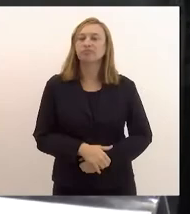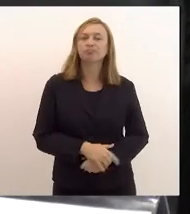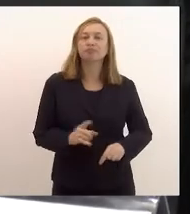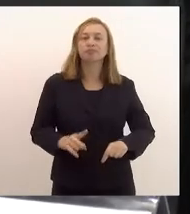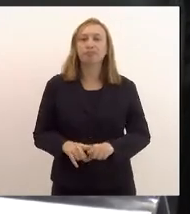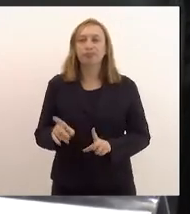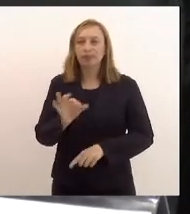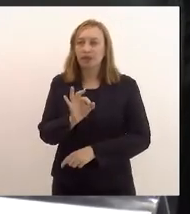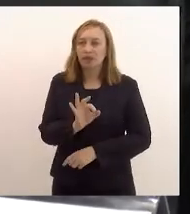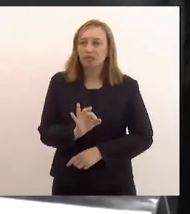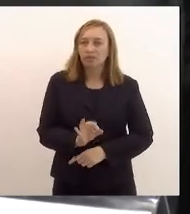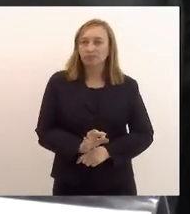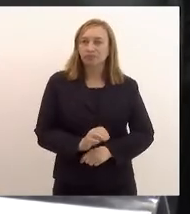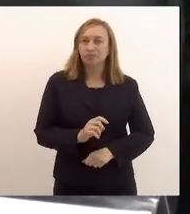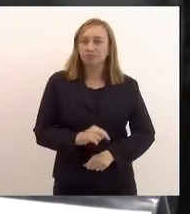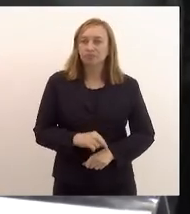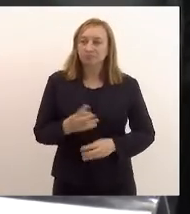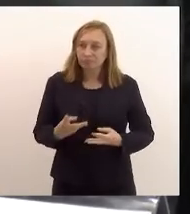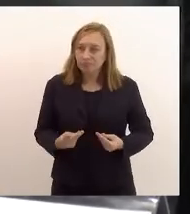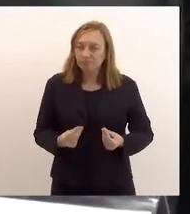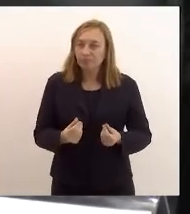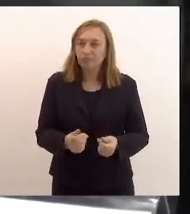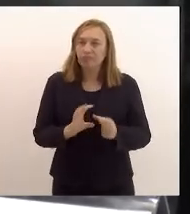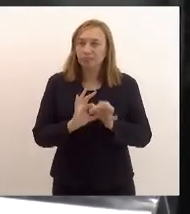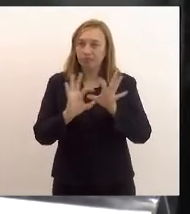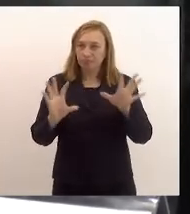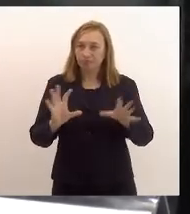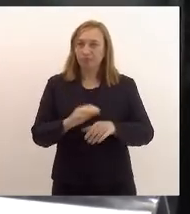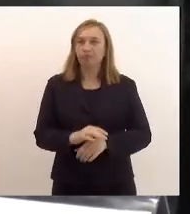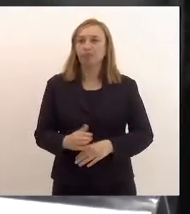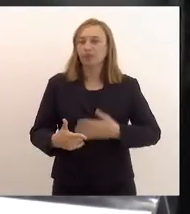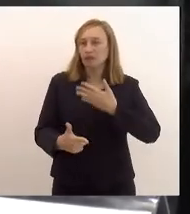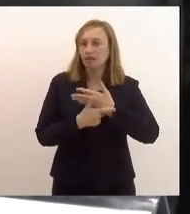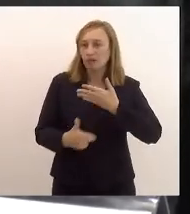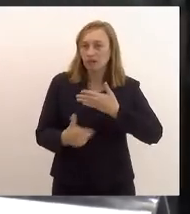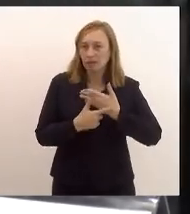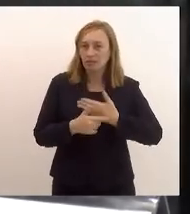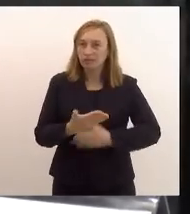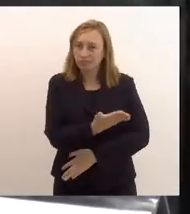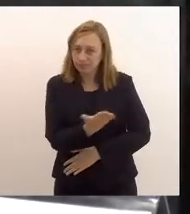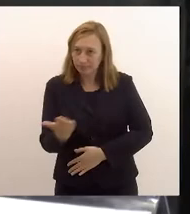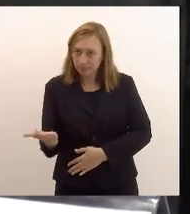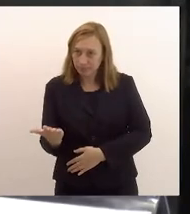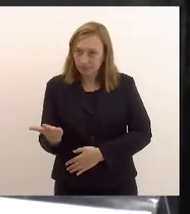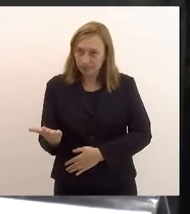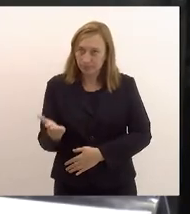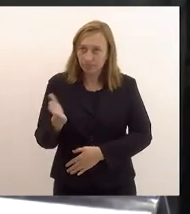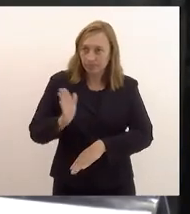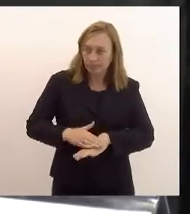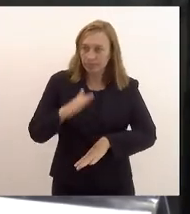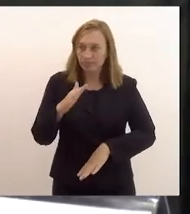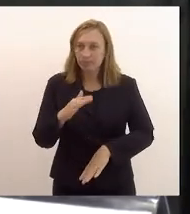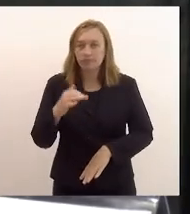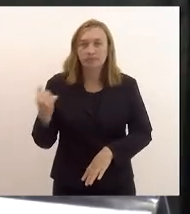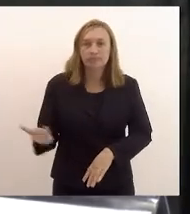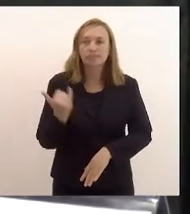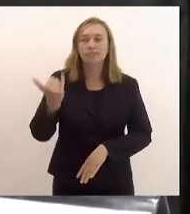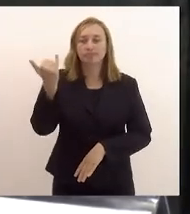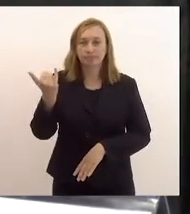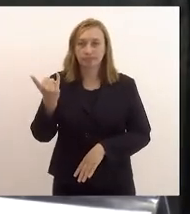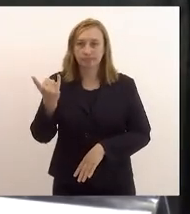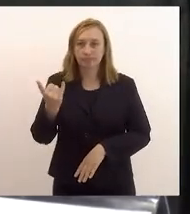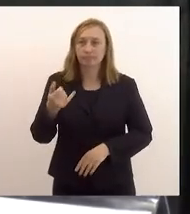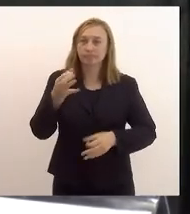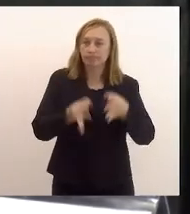mas nesse cenário de fragilidade democrática o papel é de vocês e ainda mais precioso